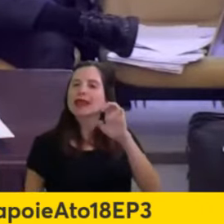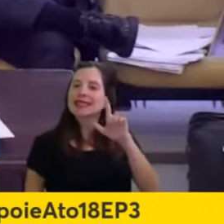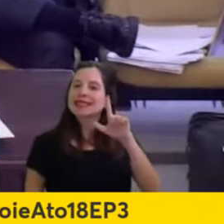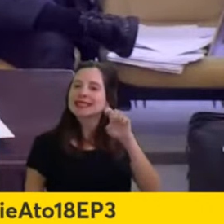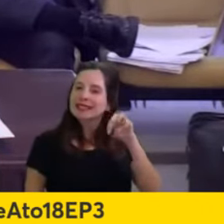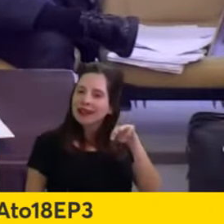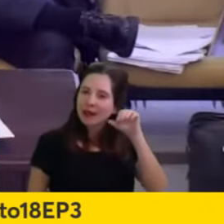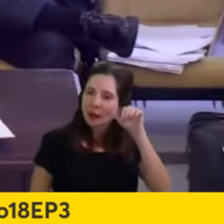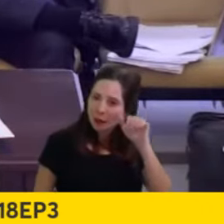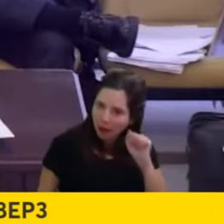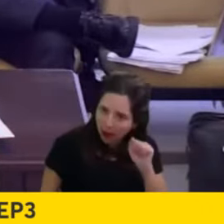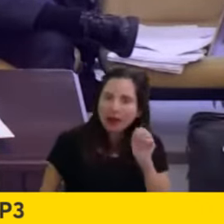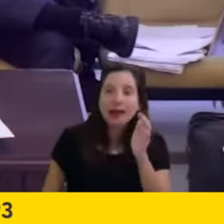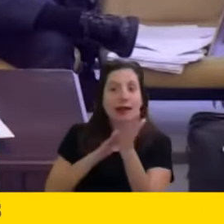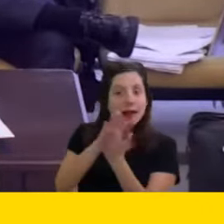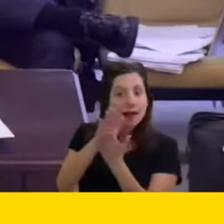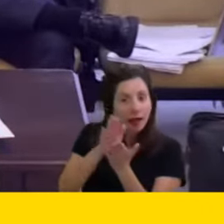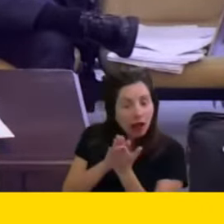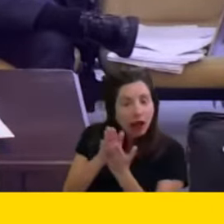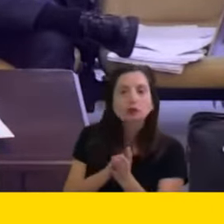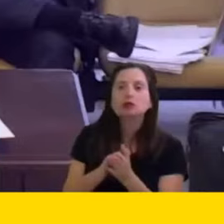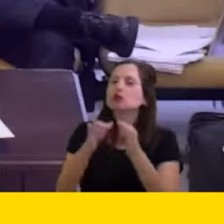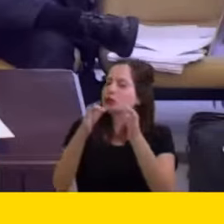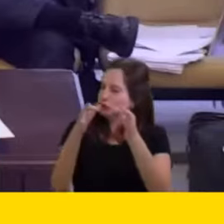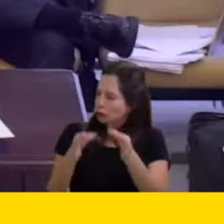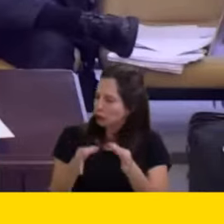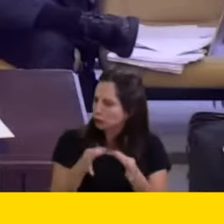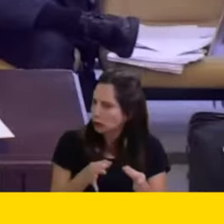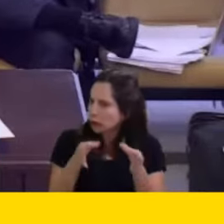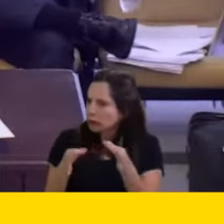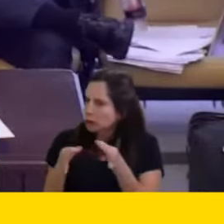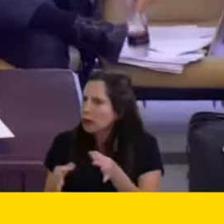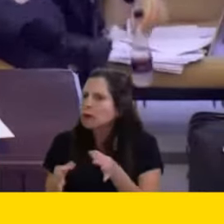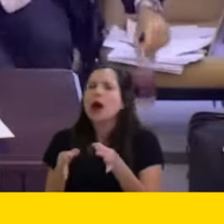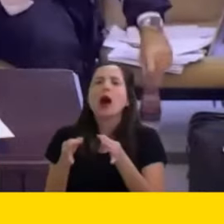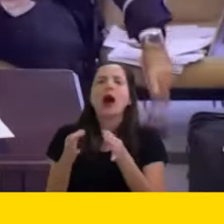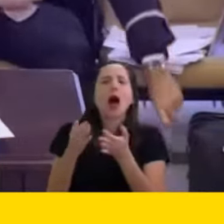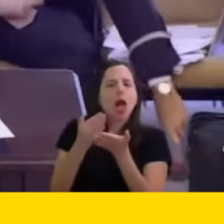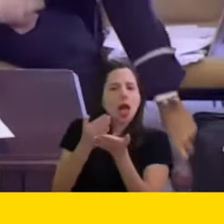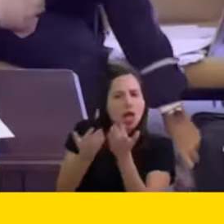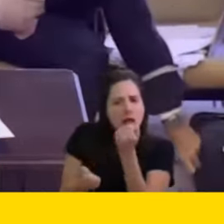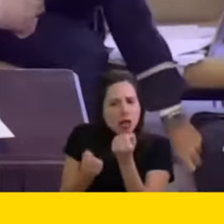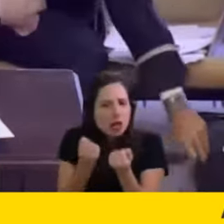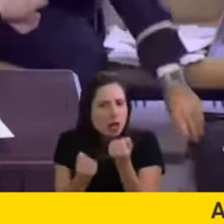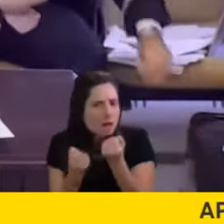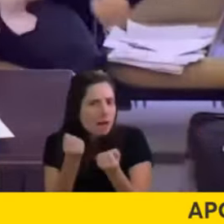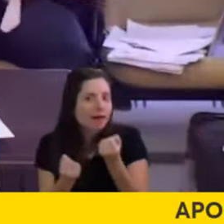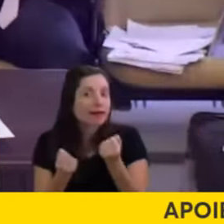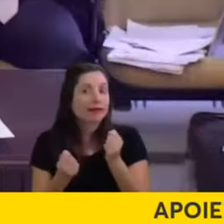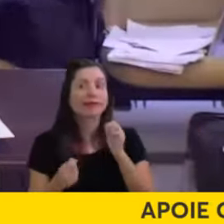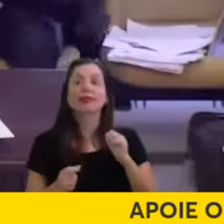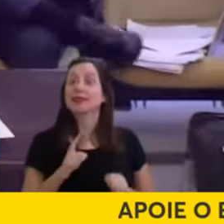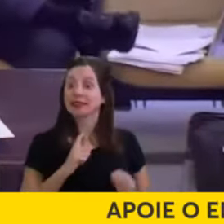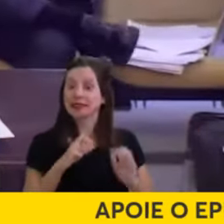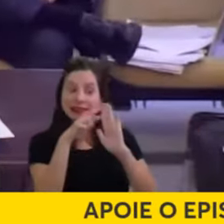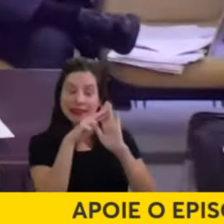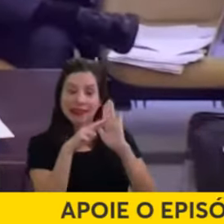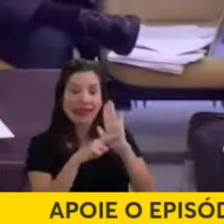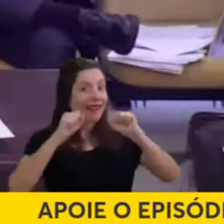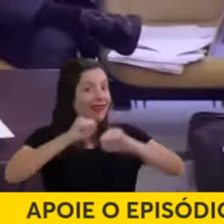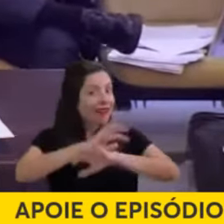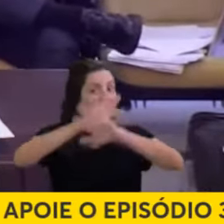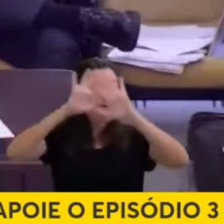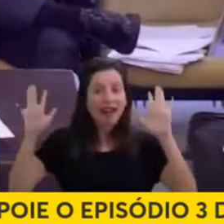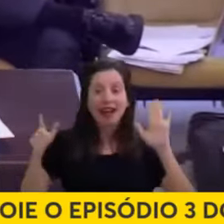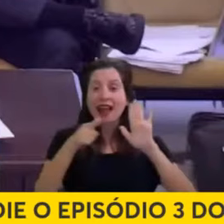pré-campanha gastos ados alcançáveis ao pré-candidato médio e nós temos sim uma regra muito clara na lei das eleições que é o artigo